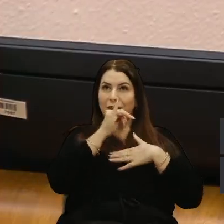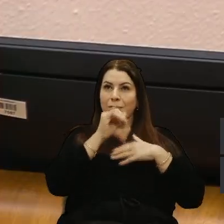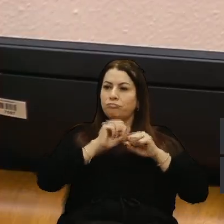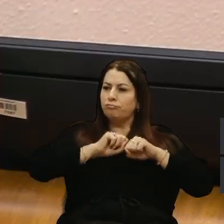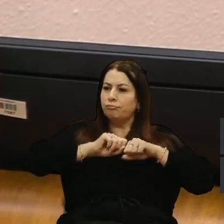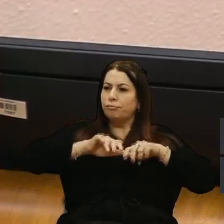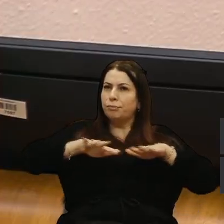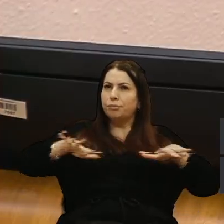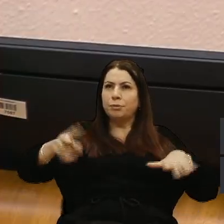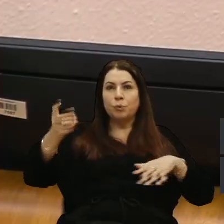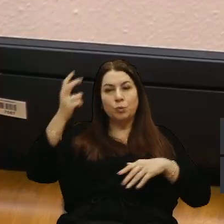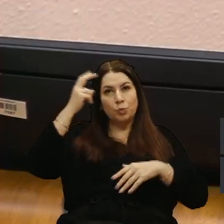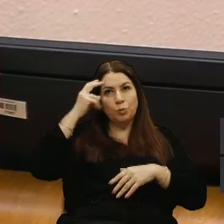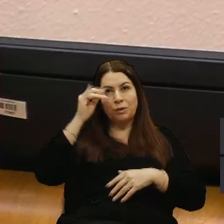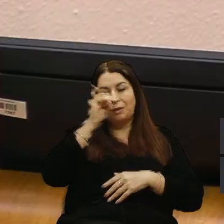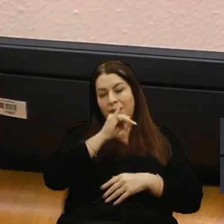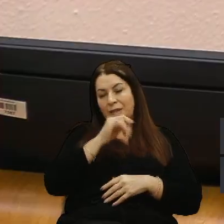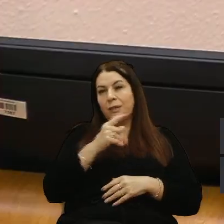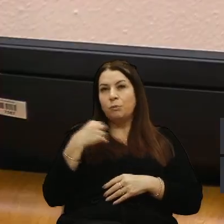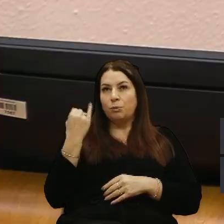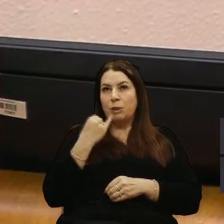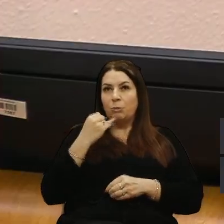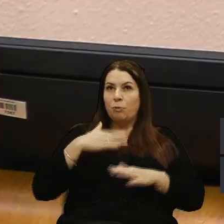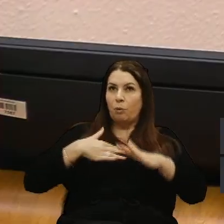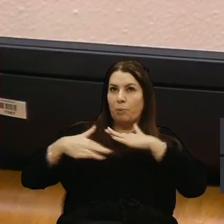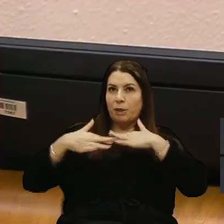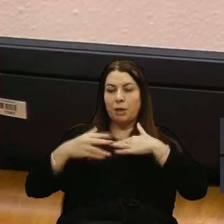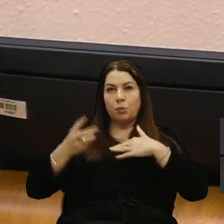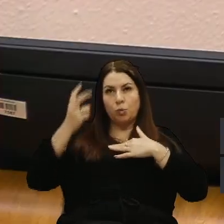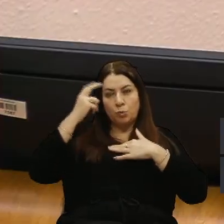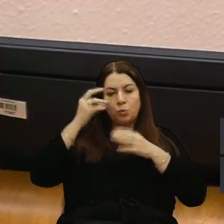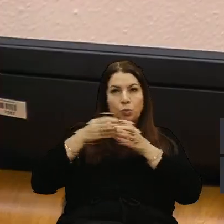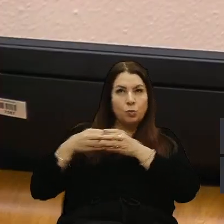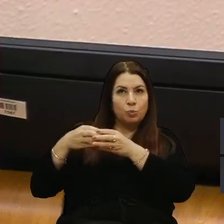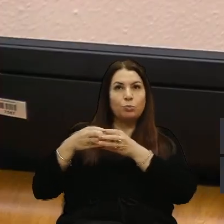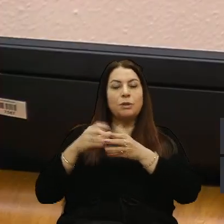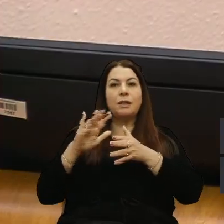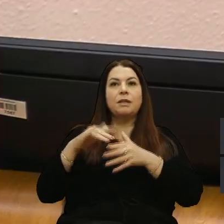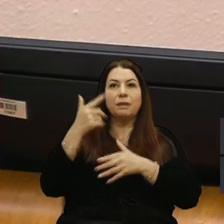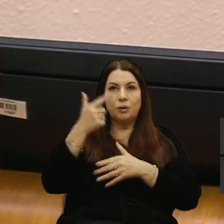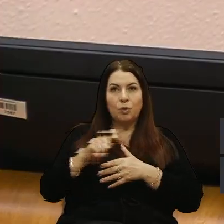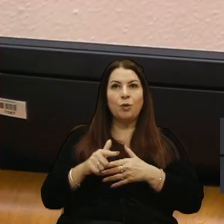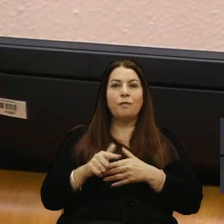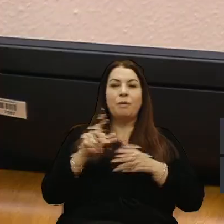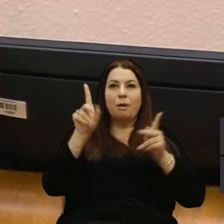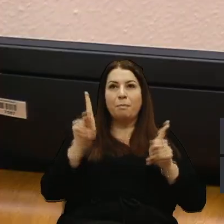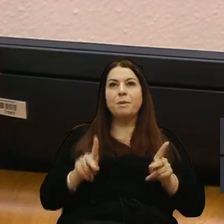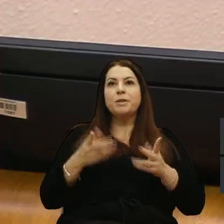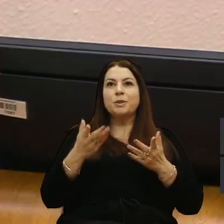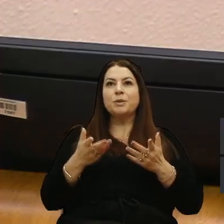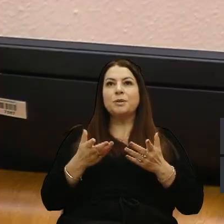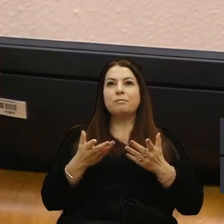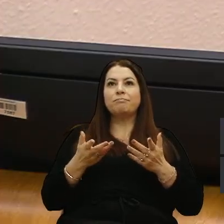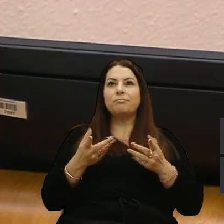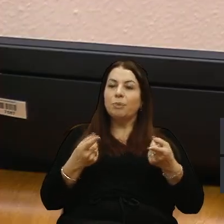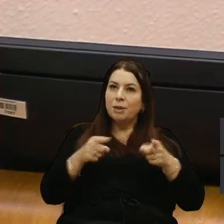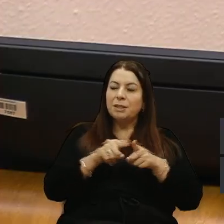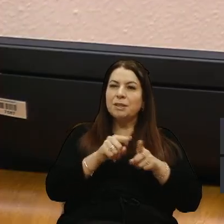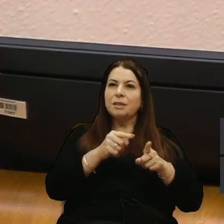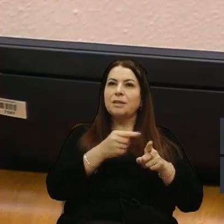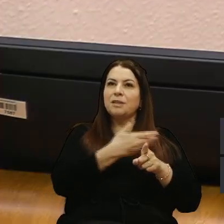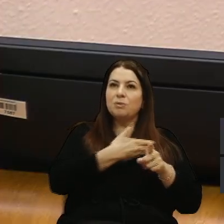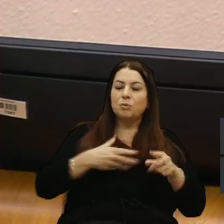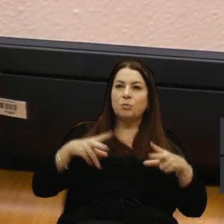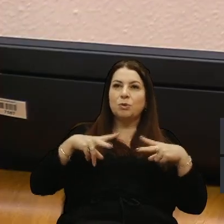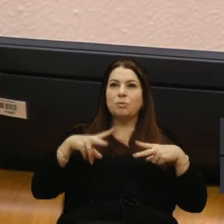reverbera a nossa cultura italiana. Isso é muito importante para movimentar a cultura, o turismo. E, mais uma vez, uma pessoa aí, uma espécie de parceria público-privada,